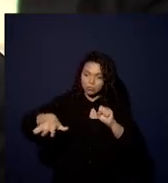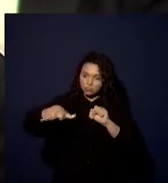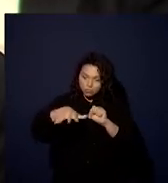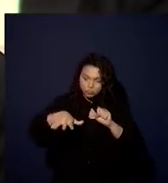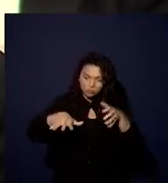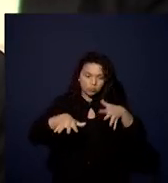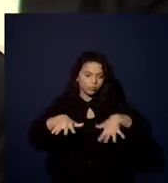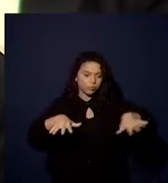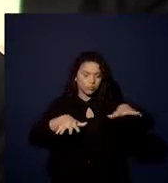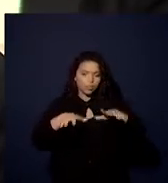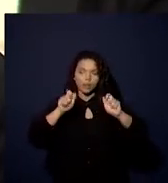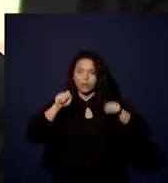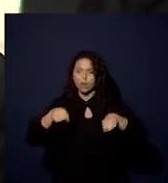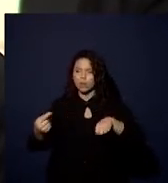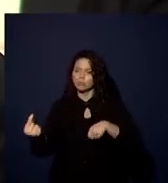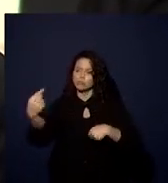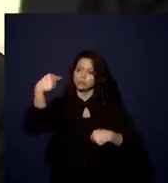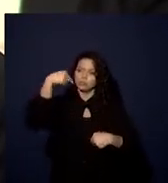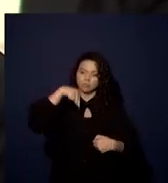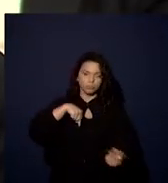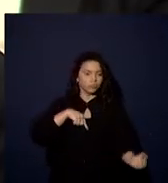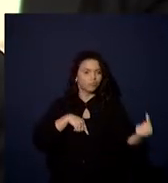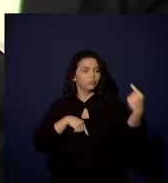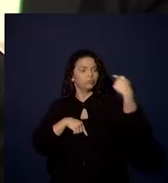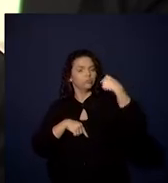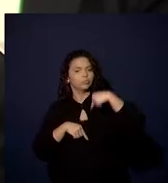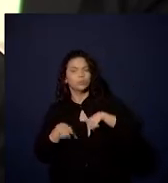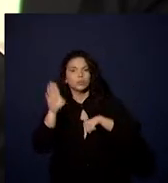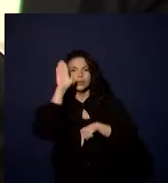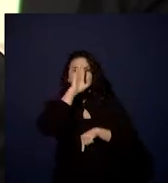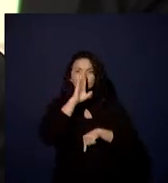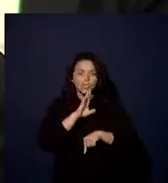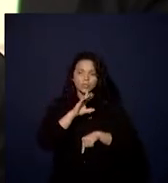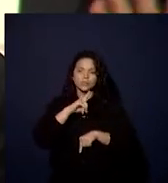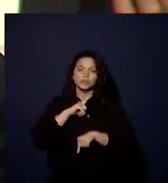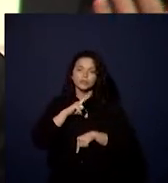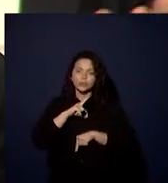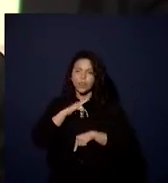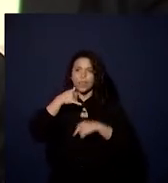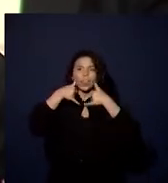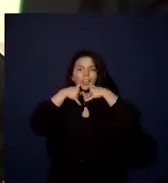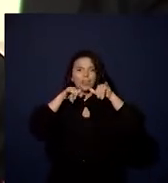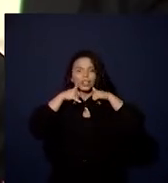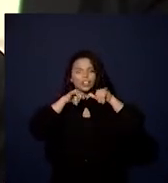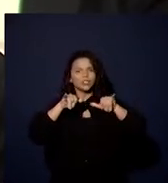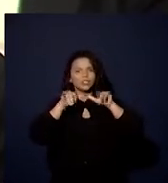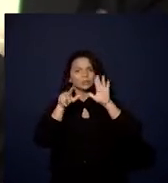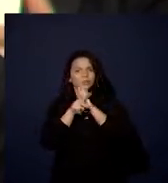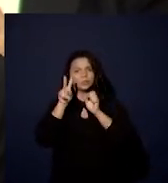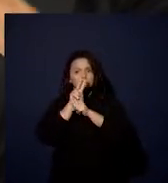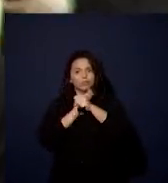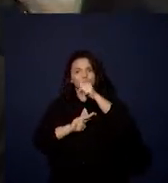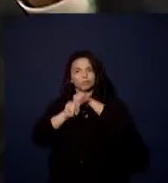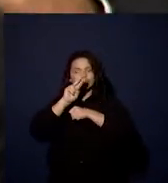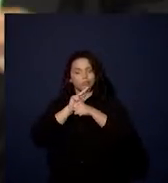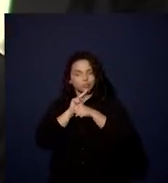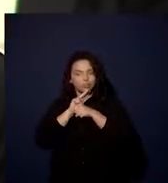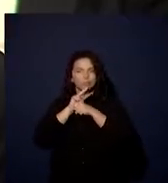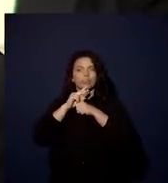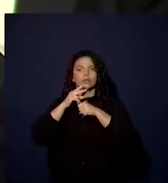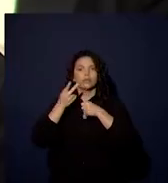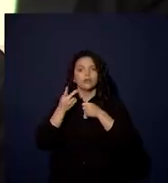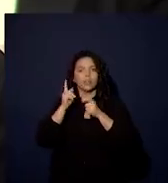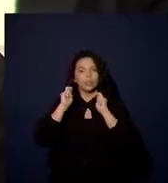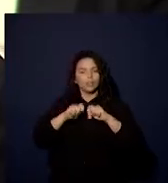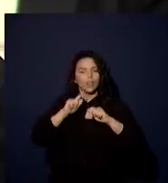possam se instalar no Brasil né onde a gente tem energia renovável em abundância E com isso eles conseguirem atingir